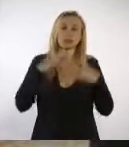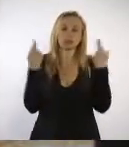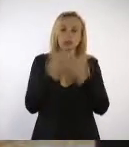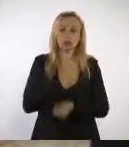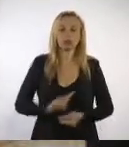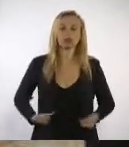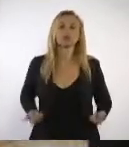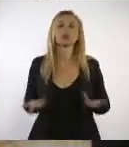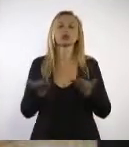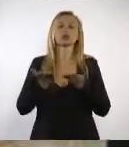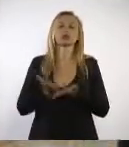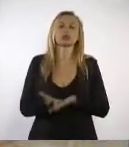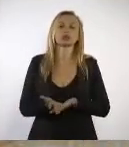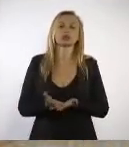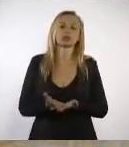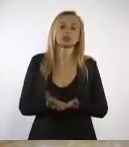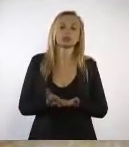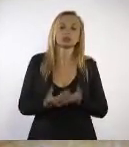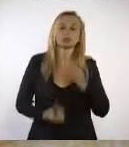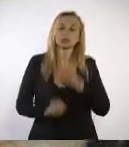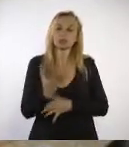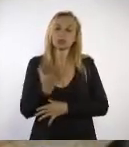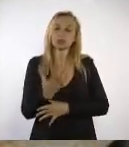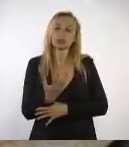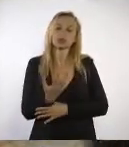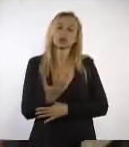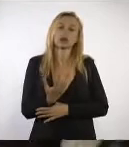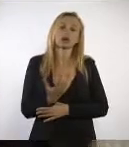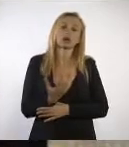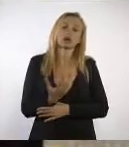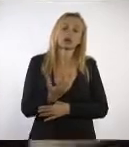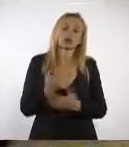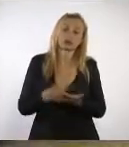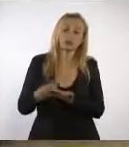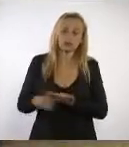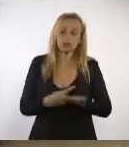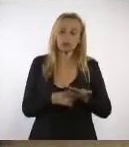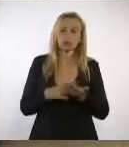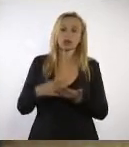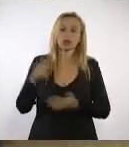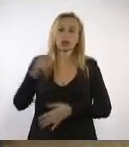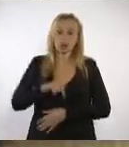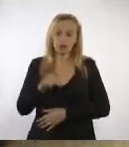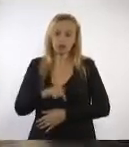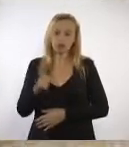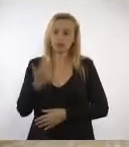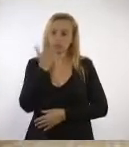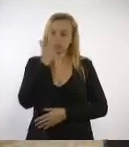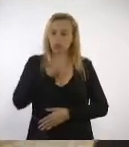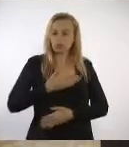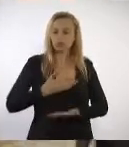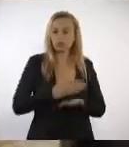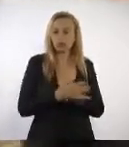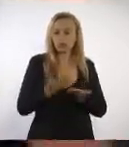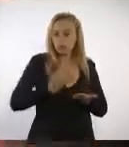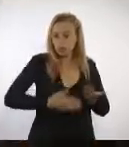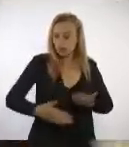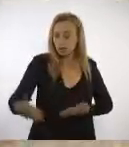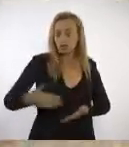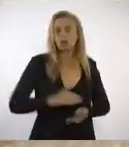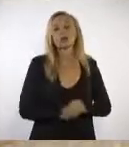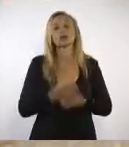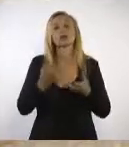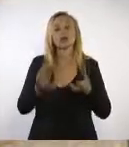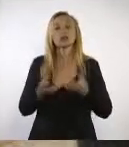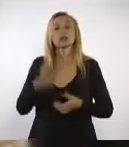a gente vai tentar produzir algum tipo de pactuação para este carnaval, que começa nos próximos dias, eu queria, deputado Jorge Felipe